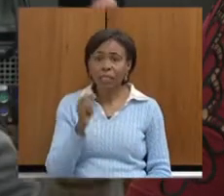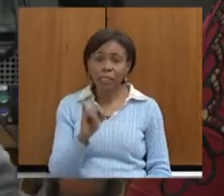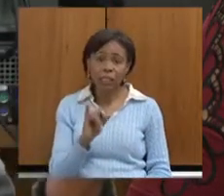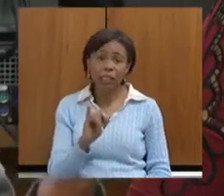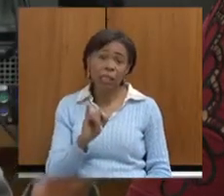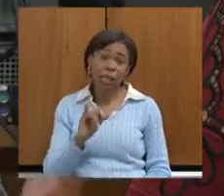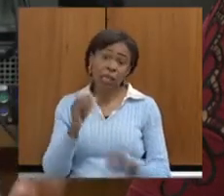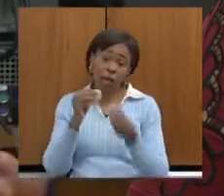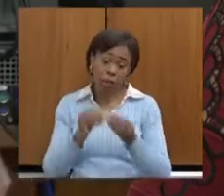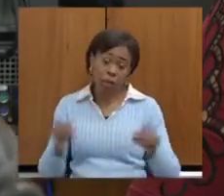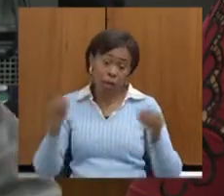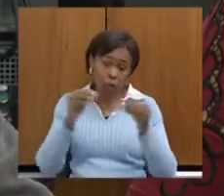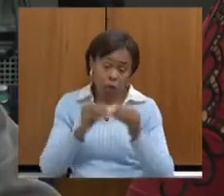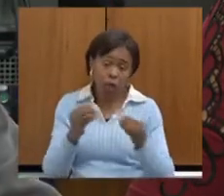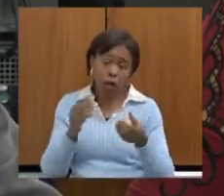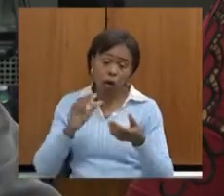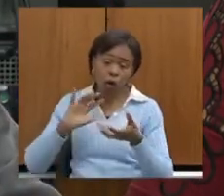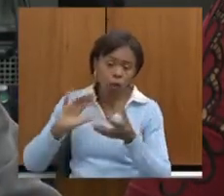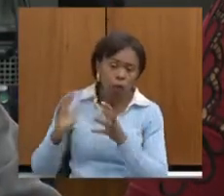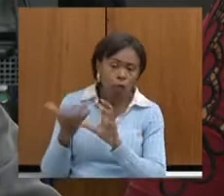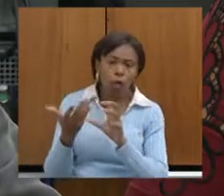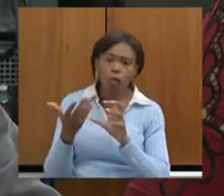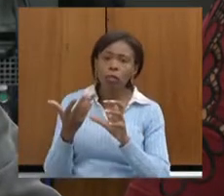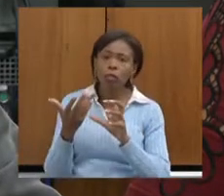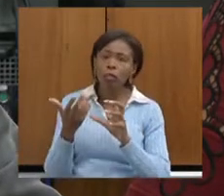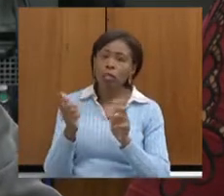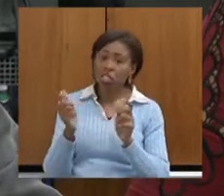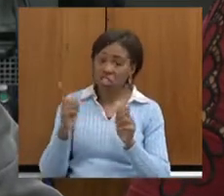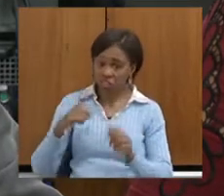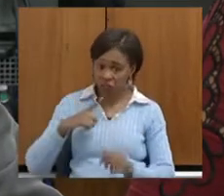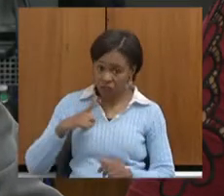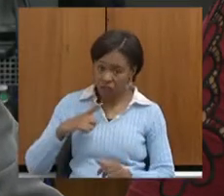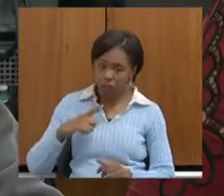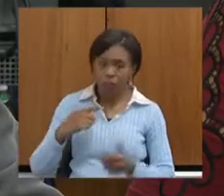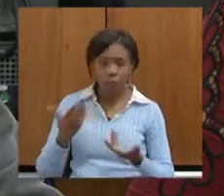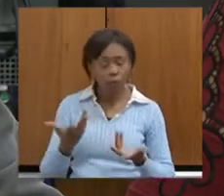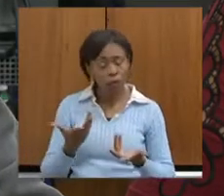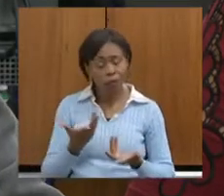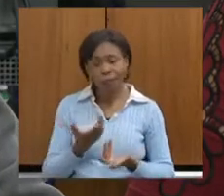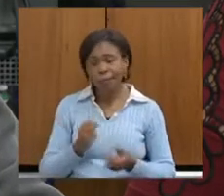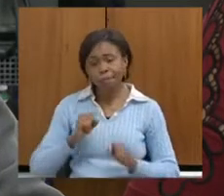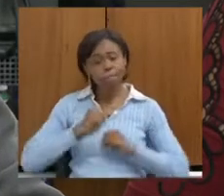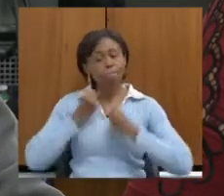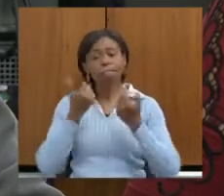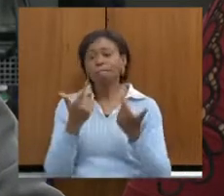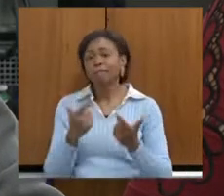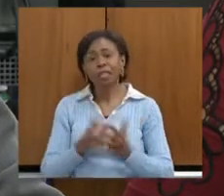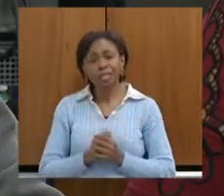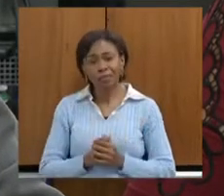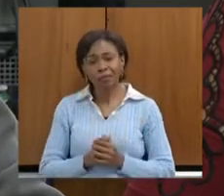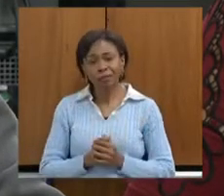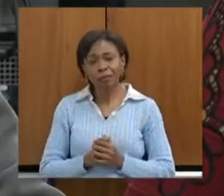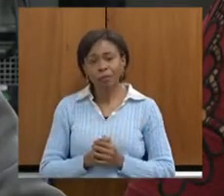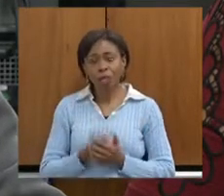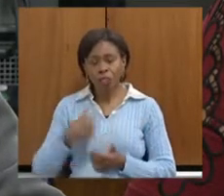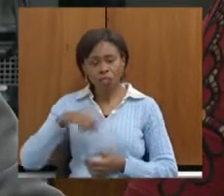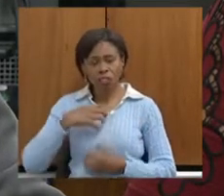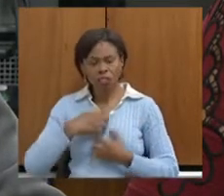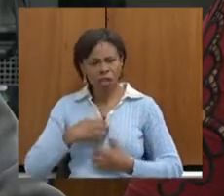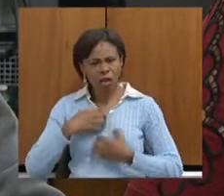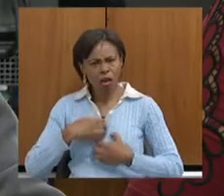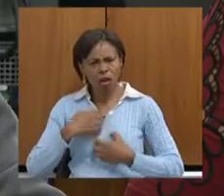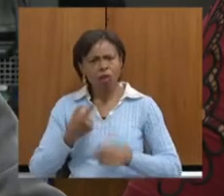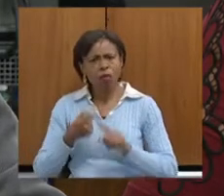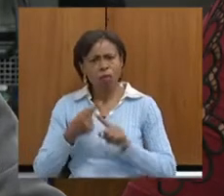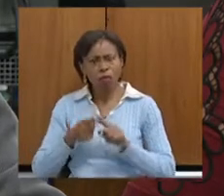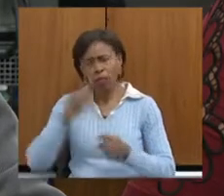tinha né esse desabafo esse essa indignação que dá na gente né porque foi a fase de um homem de utilização para gente né que que